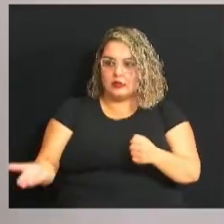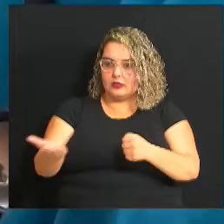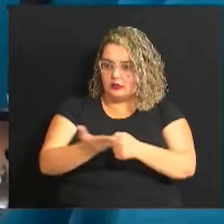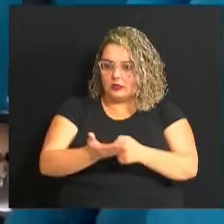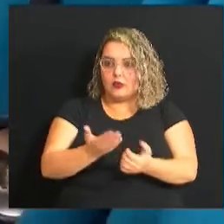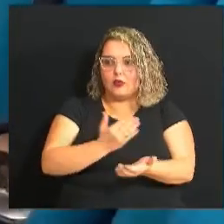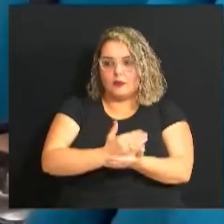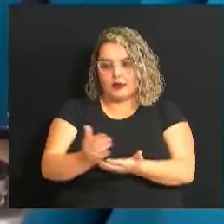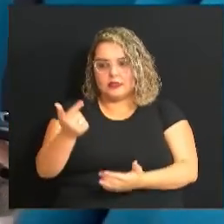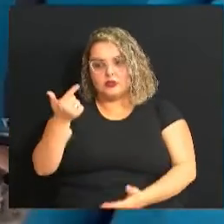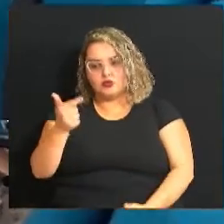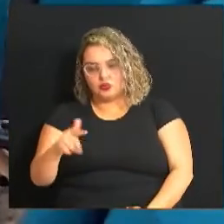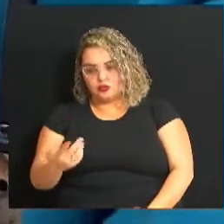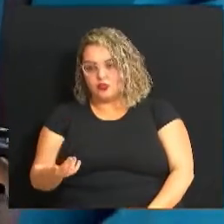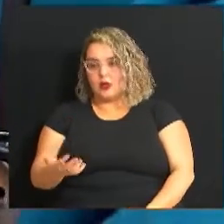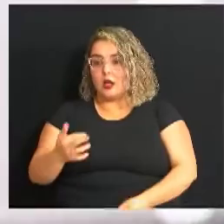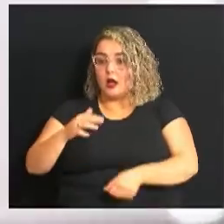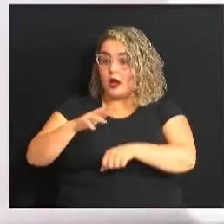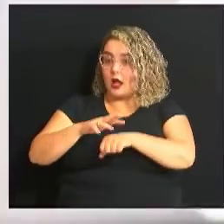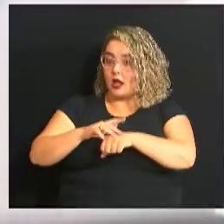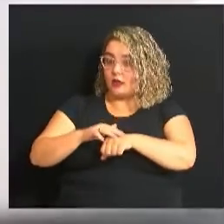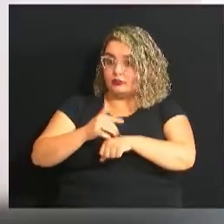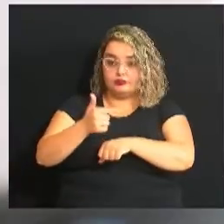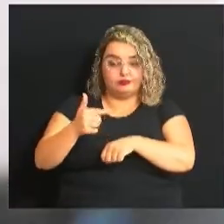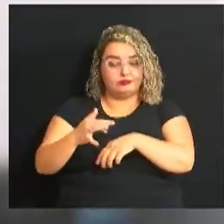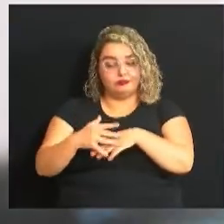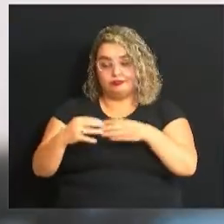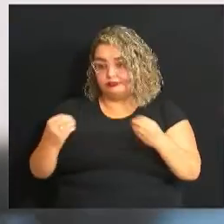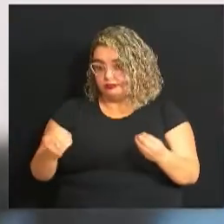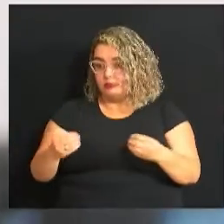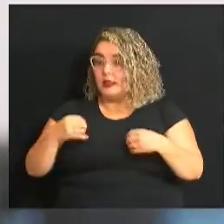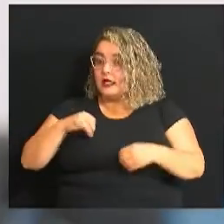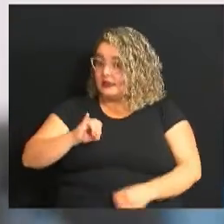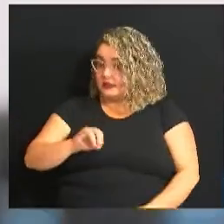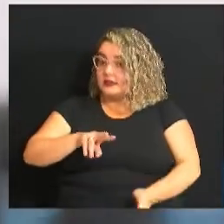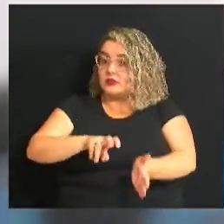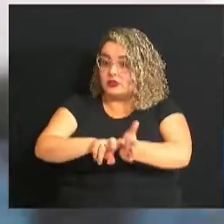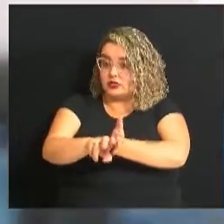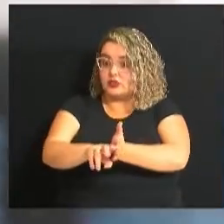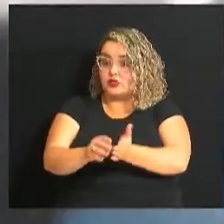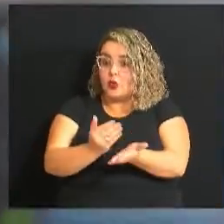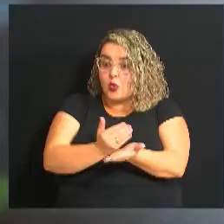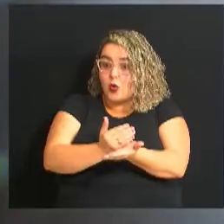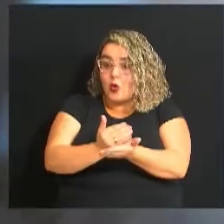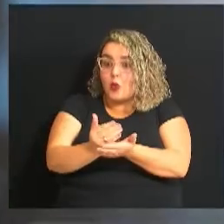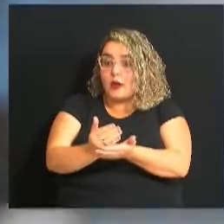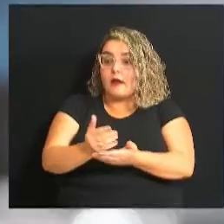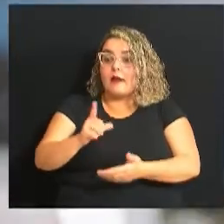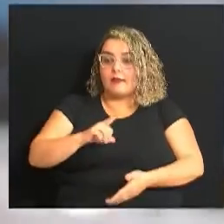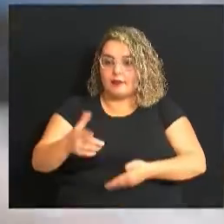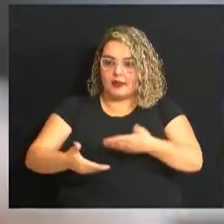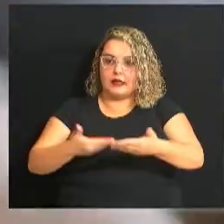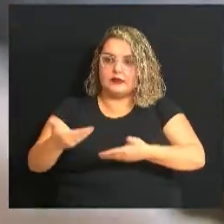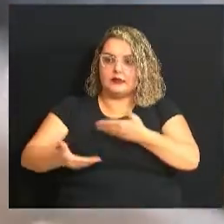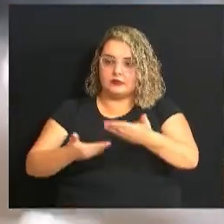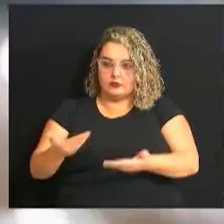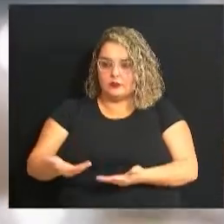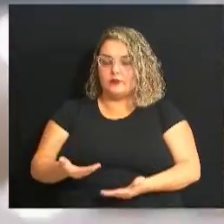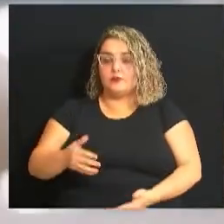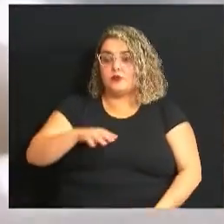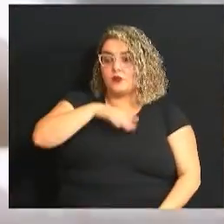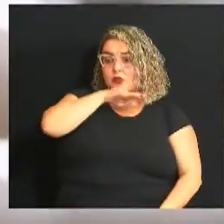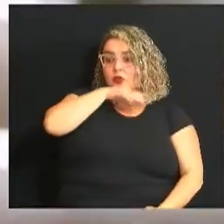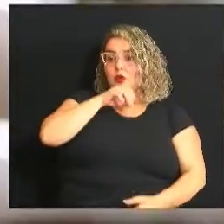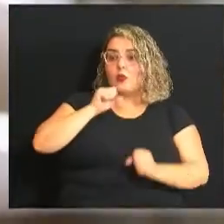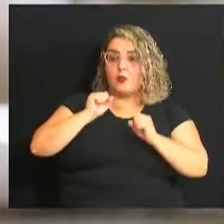de novo. A doença não tem cura, mas se diagnosticada no começo, tem tratamento onde o animal pode